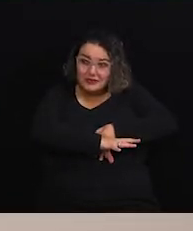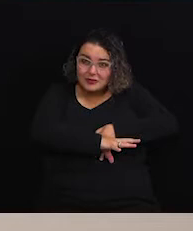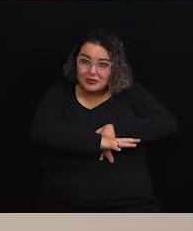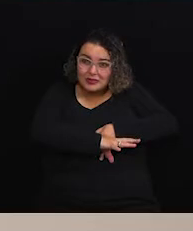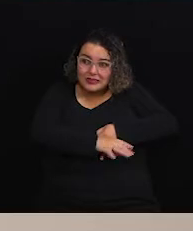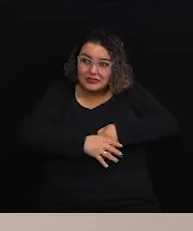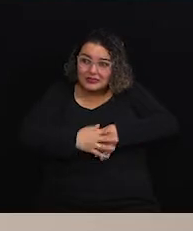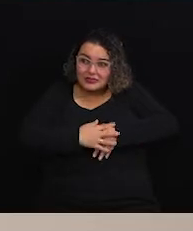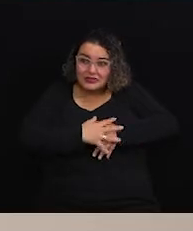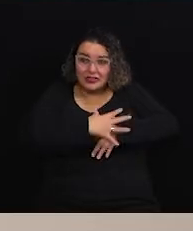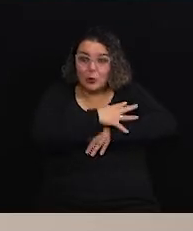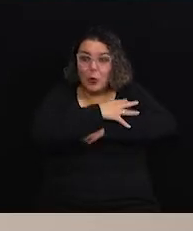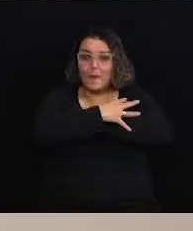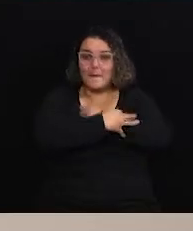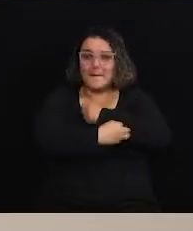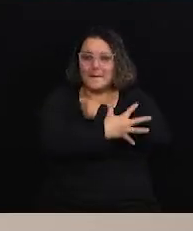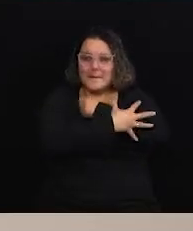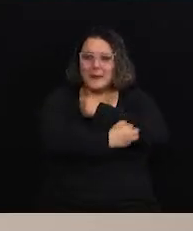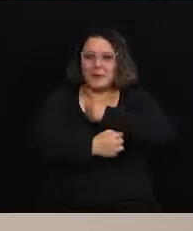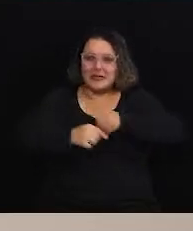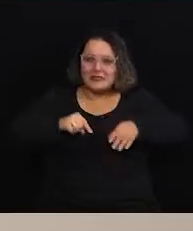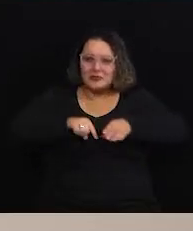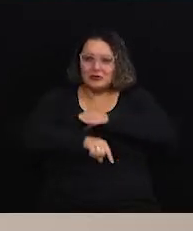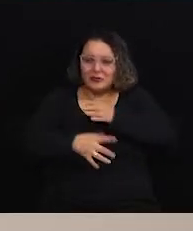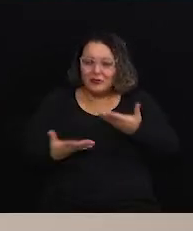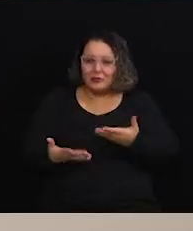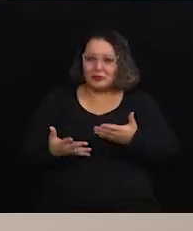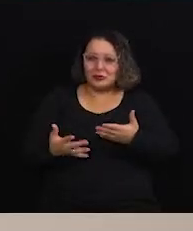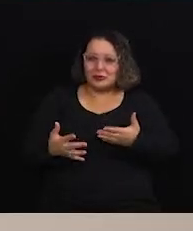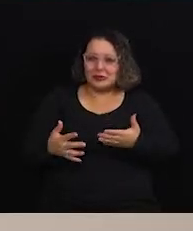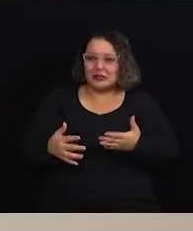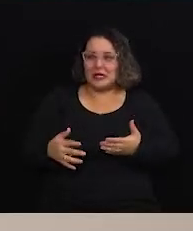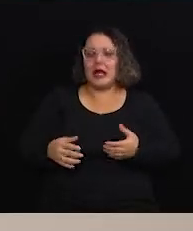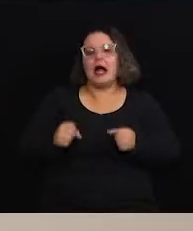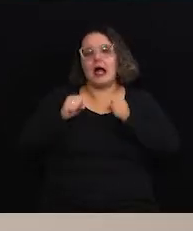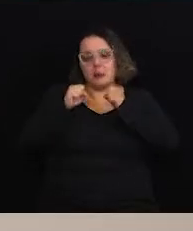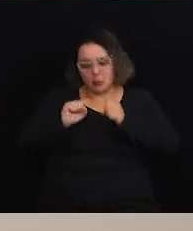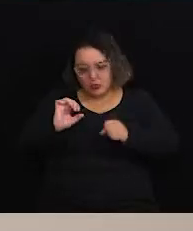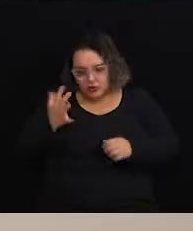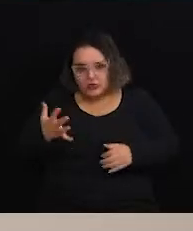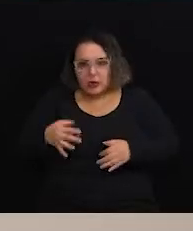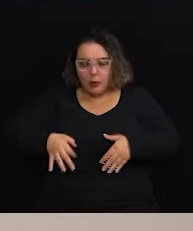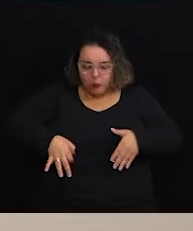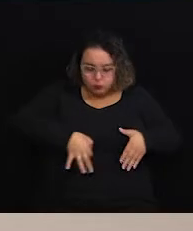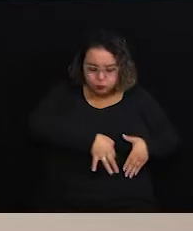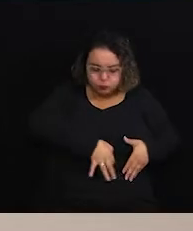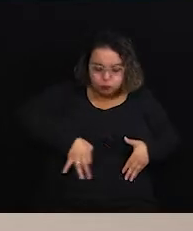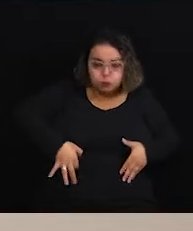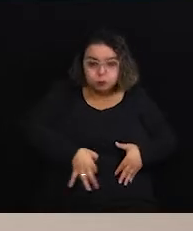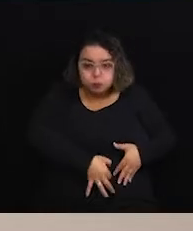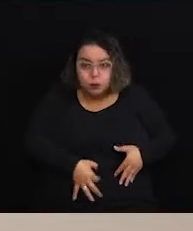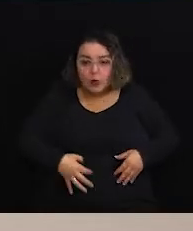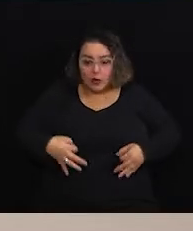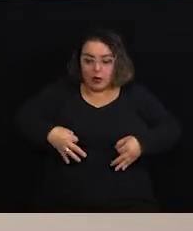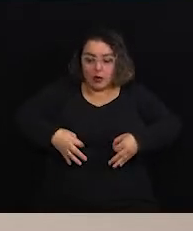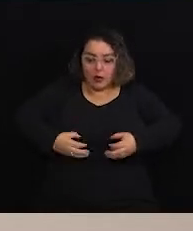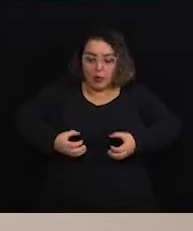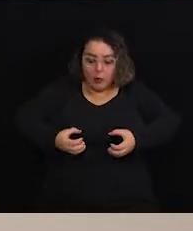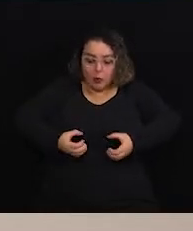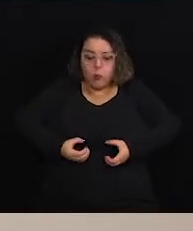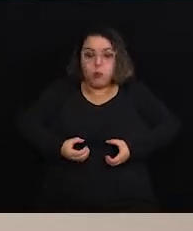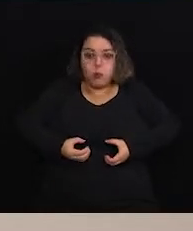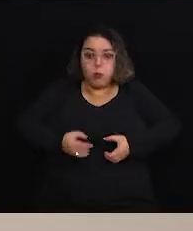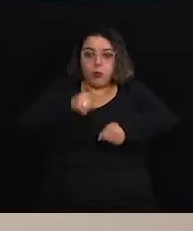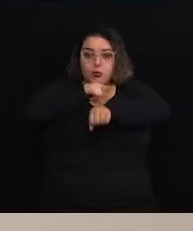musculares, elas são lesões mais profundas. E aí pode acometer intestino, pode acometer bexiga, né, acometer